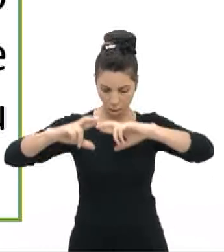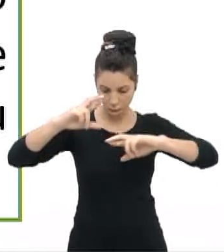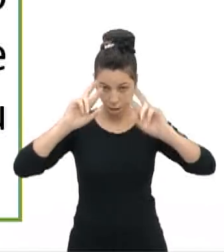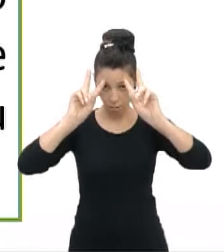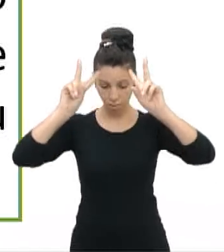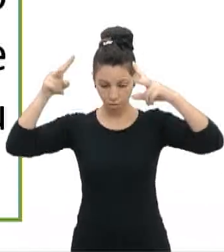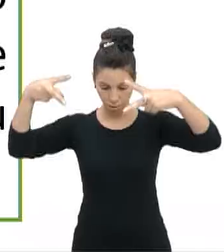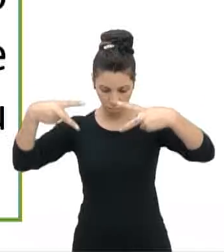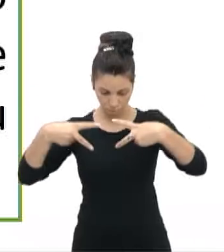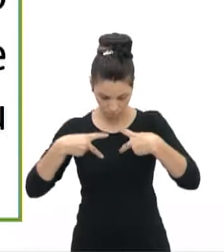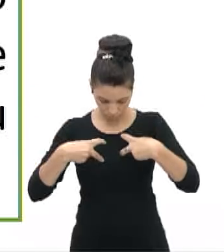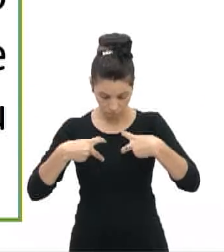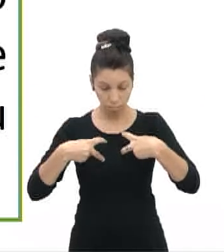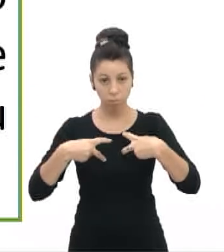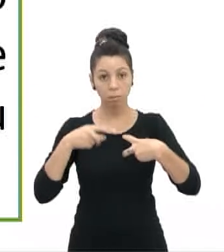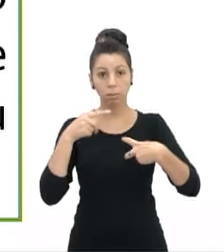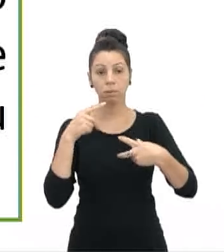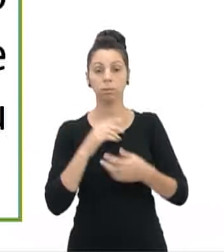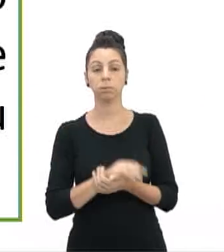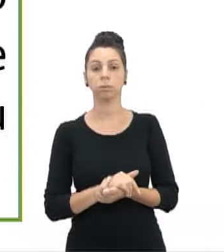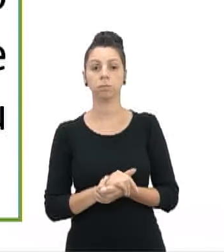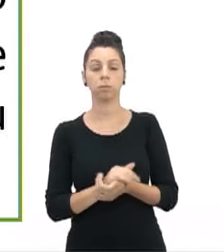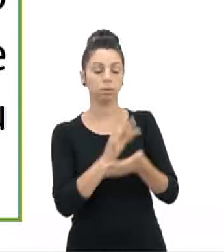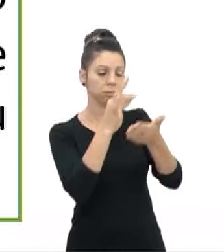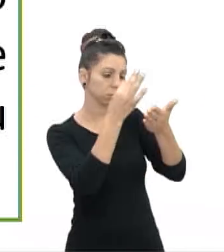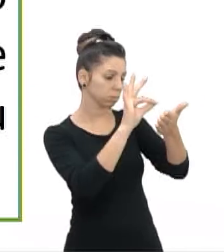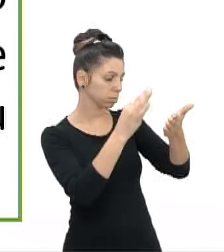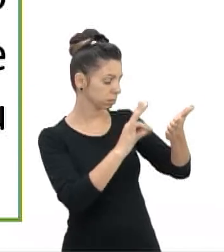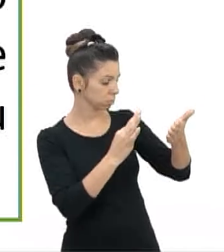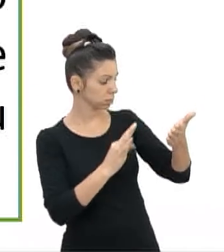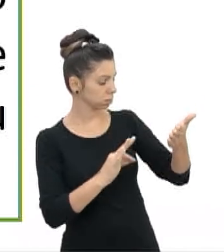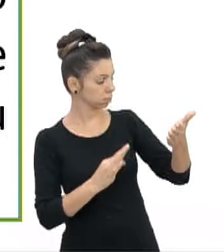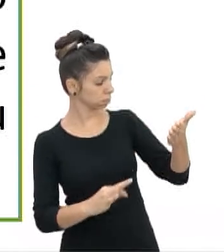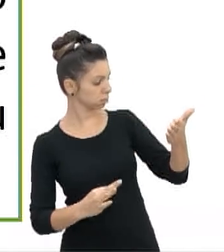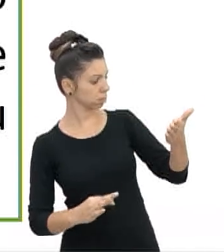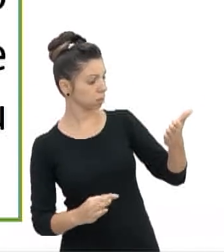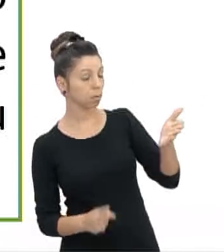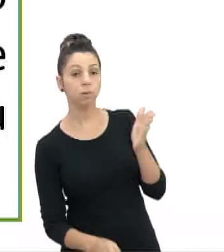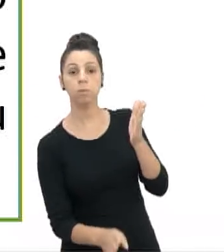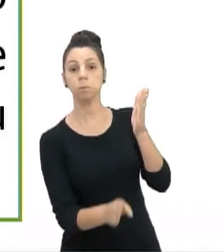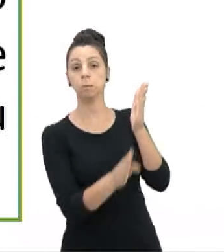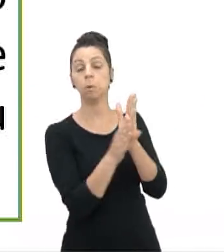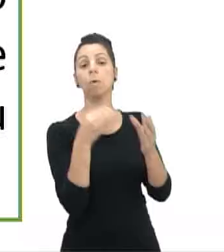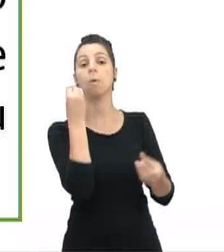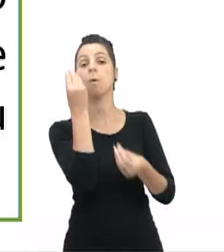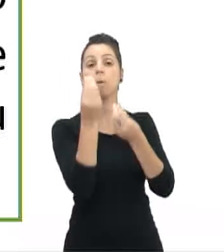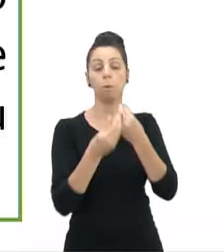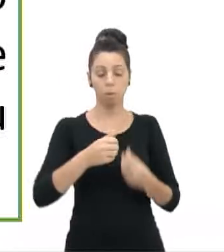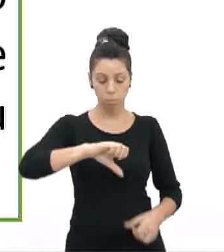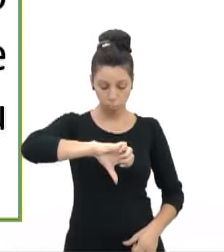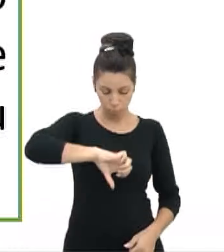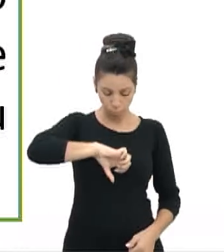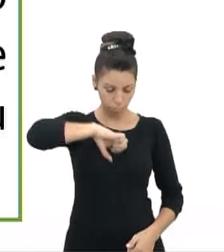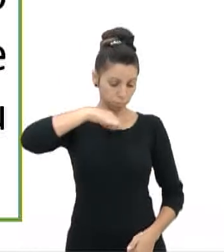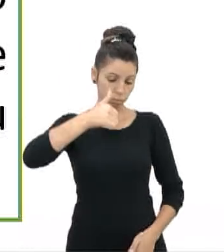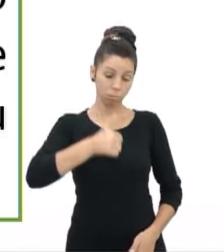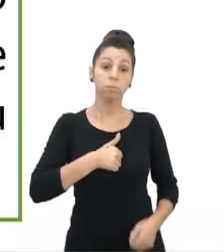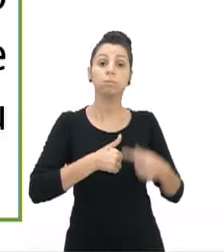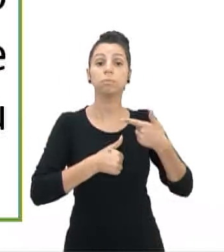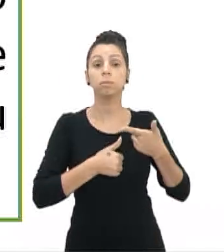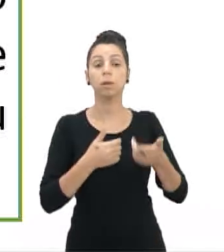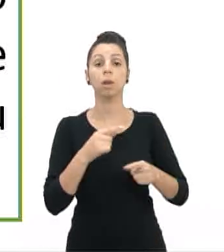sobre você. Faça uma lista e descubra como está a sua autoestima. Depois,